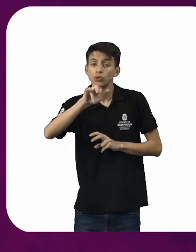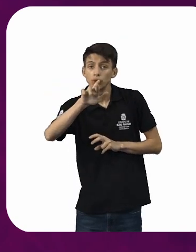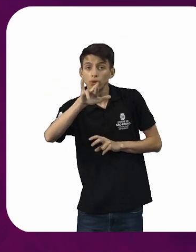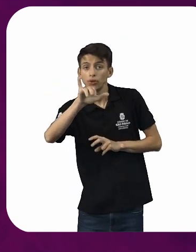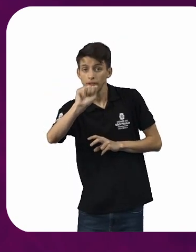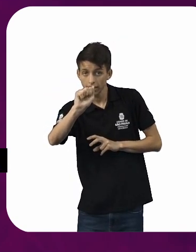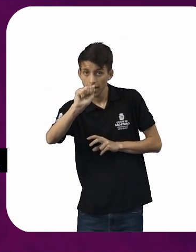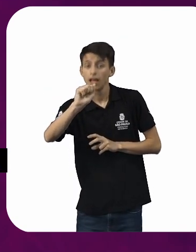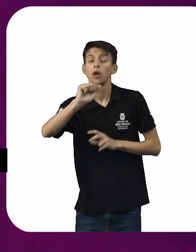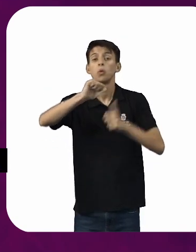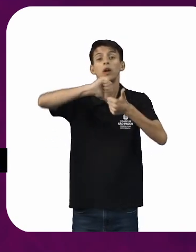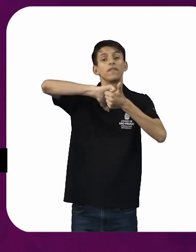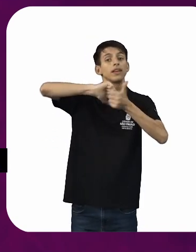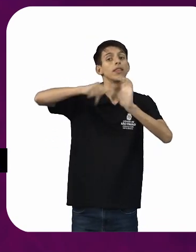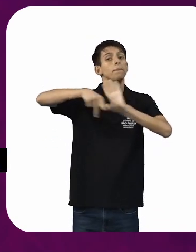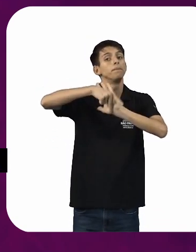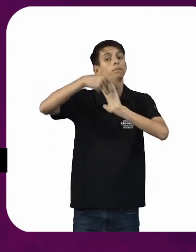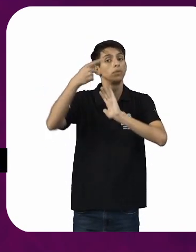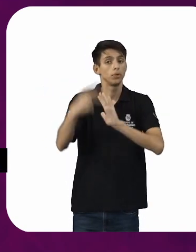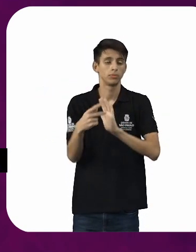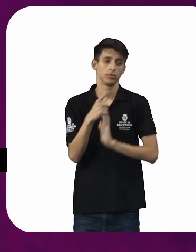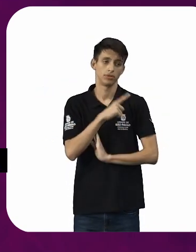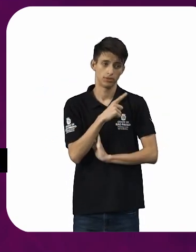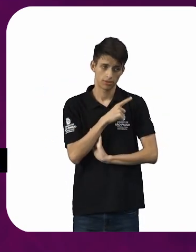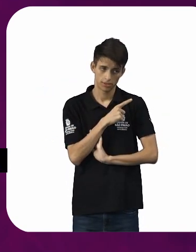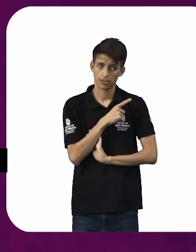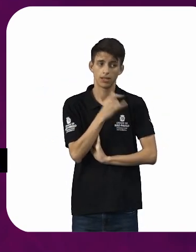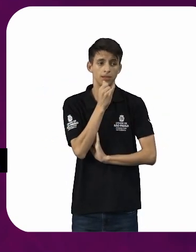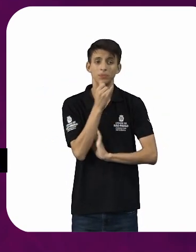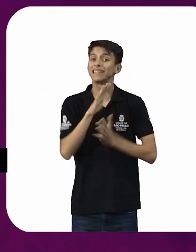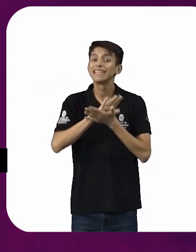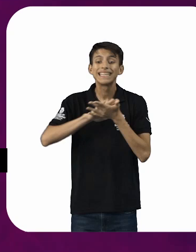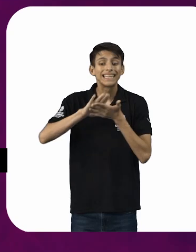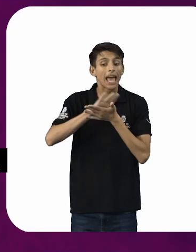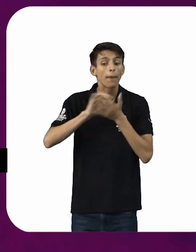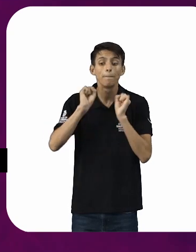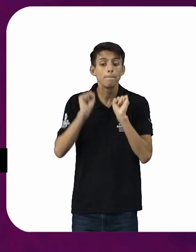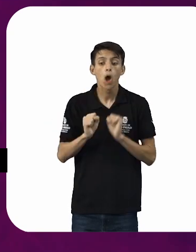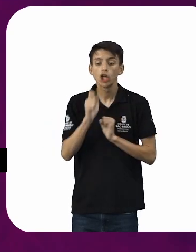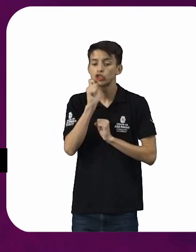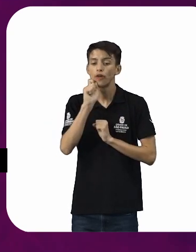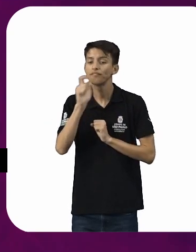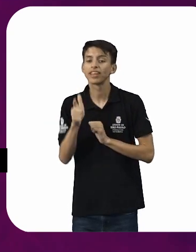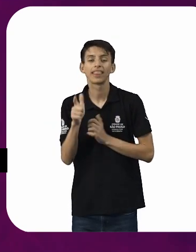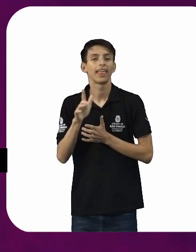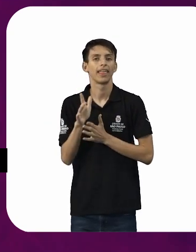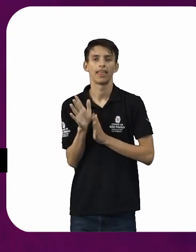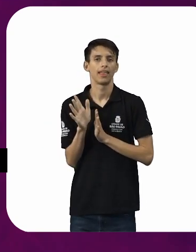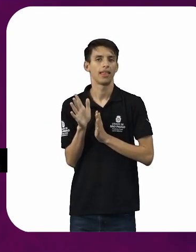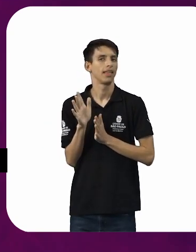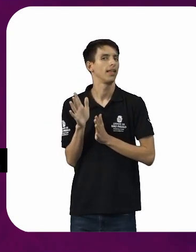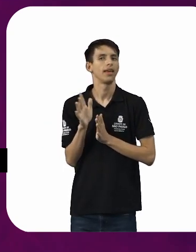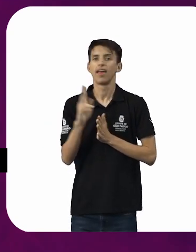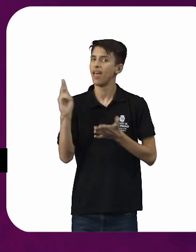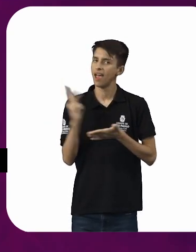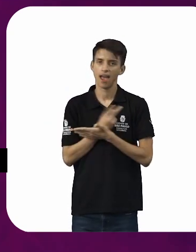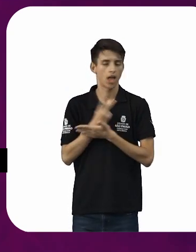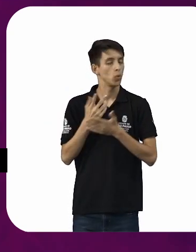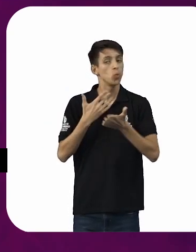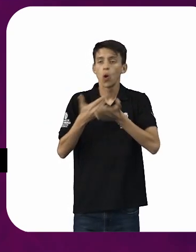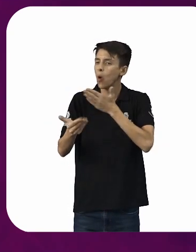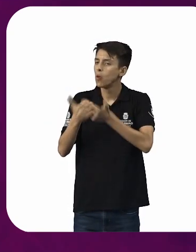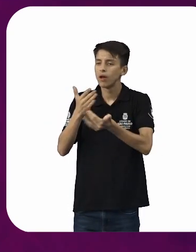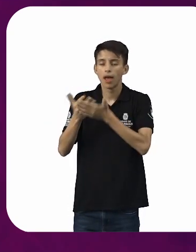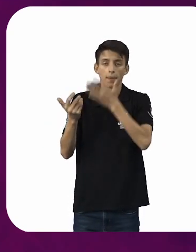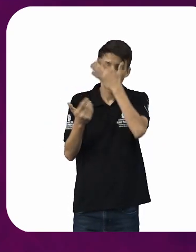discriminação racial. Porque existe a injúria simples, porque ninguém pode ofender ninguém. O fato é esse. Para a lei, isso é uma